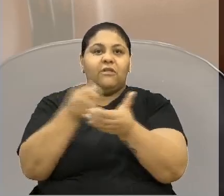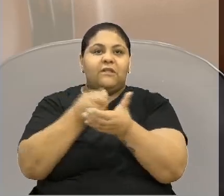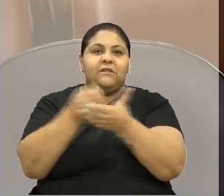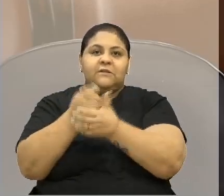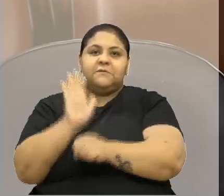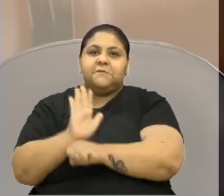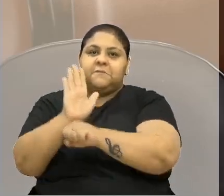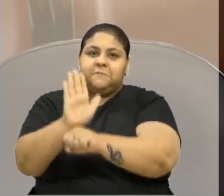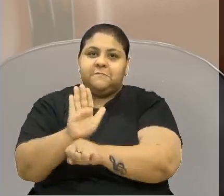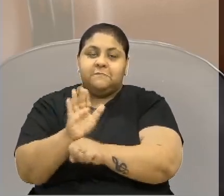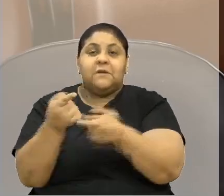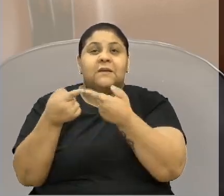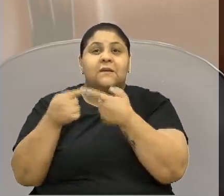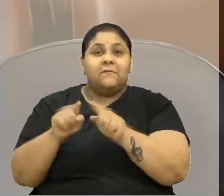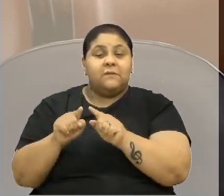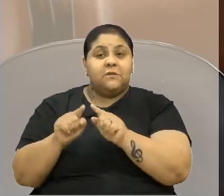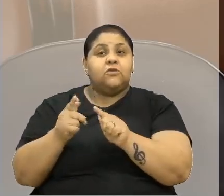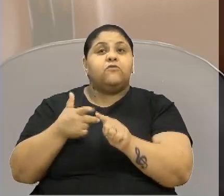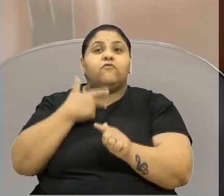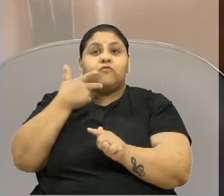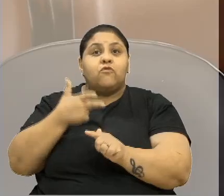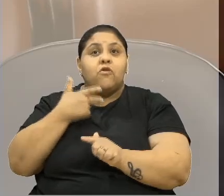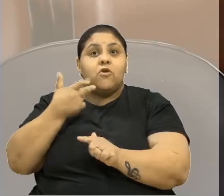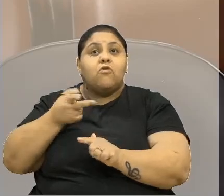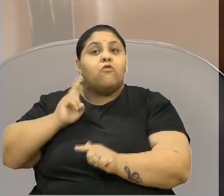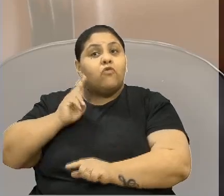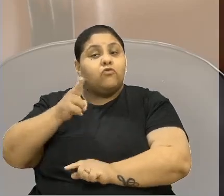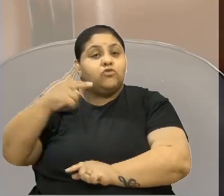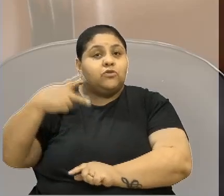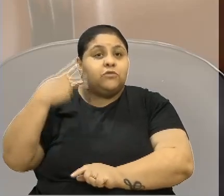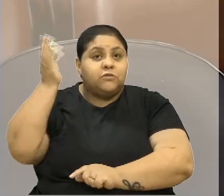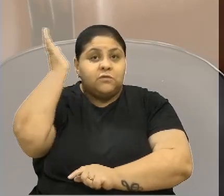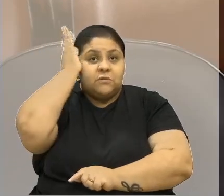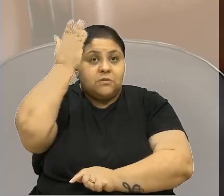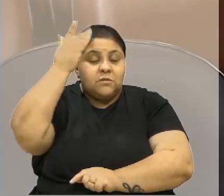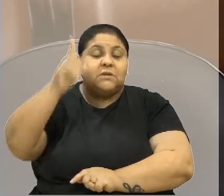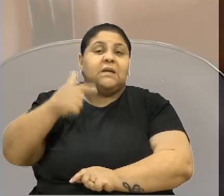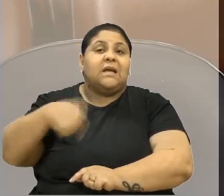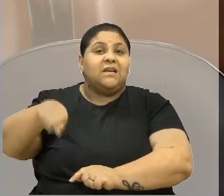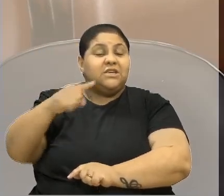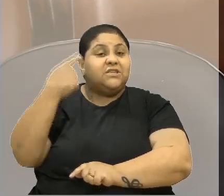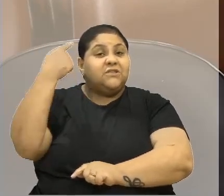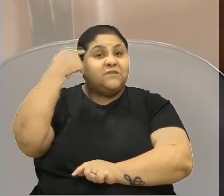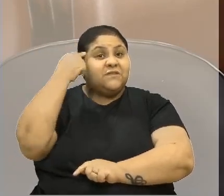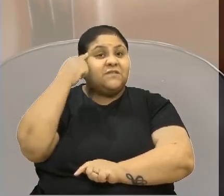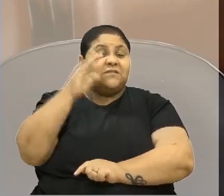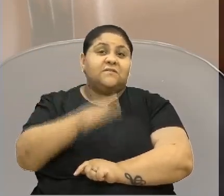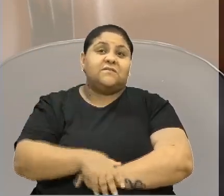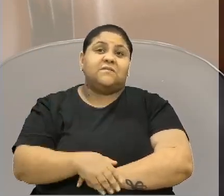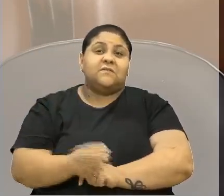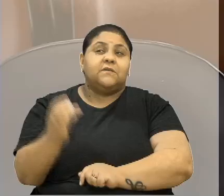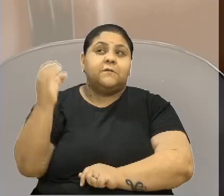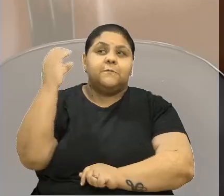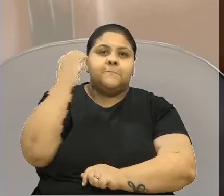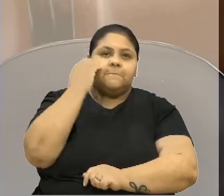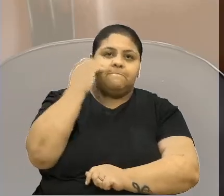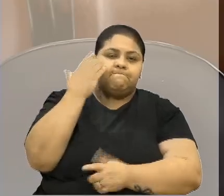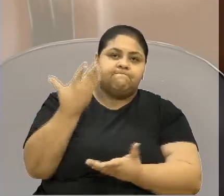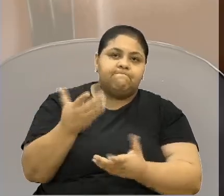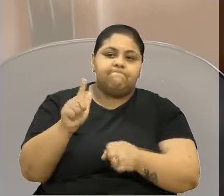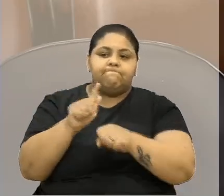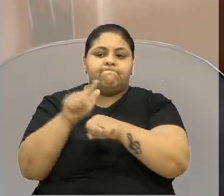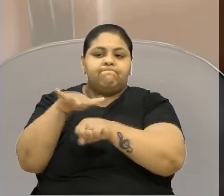ajudar. Mas eu vou adiante, vereador Felipe. Peço a palavra. A gente pensa em Ana Reca, a gente pensa